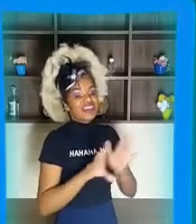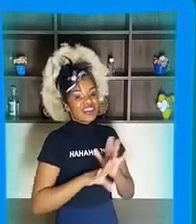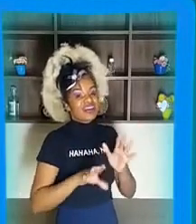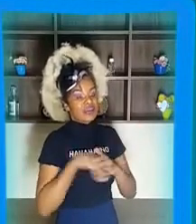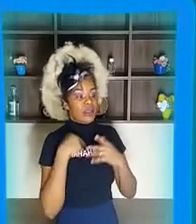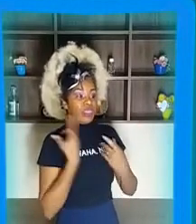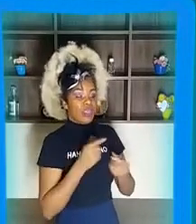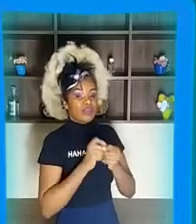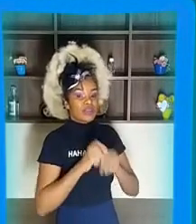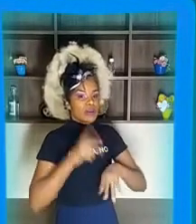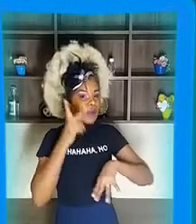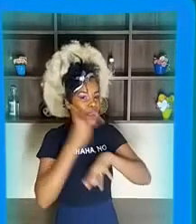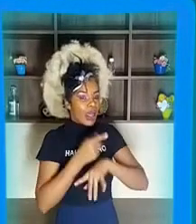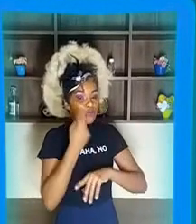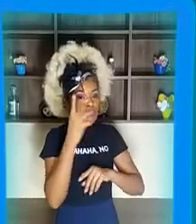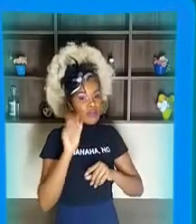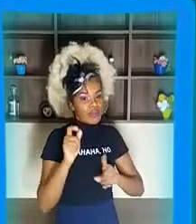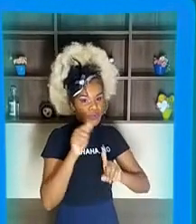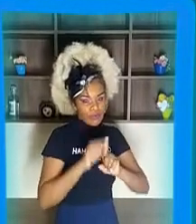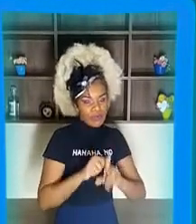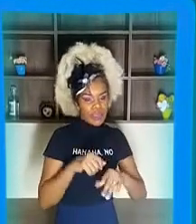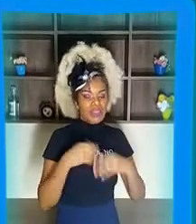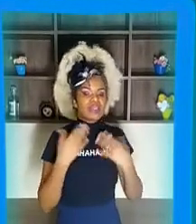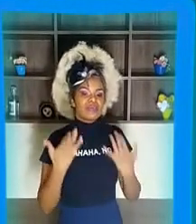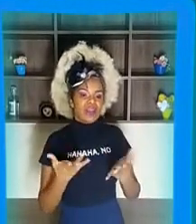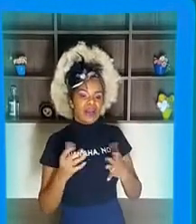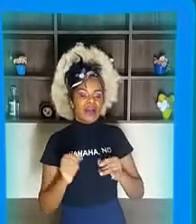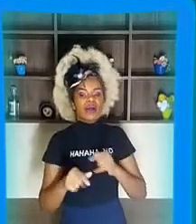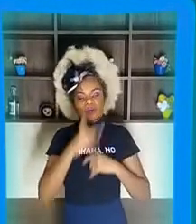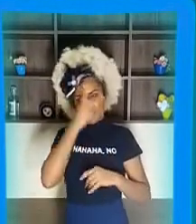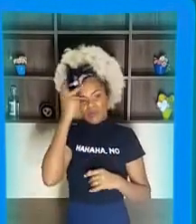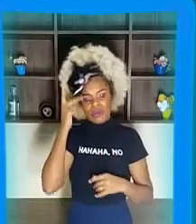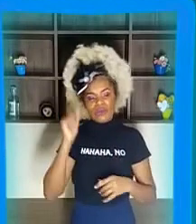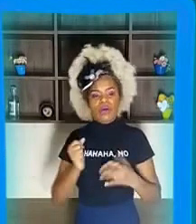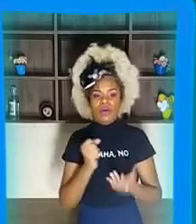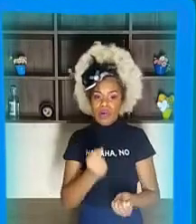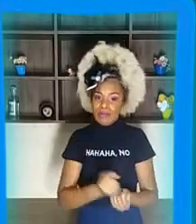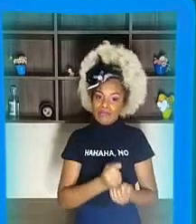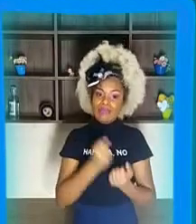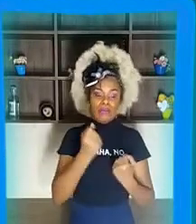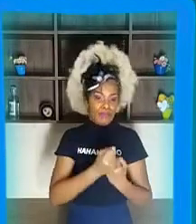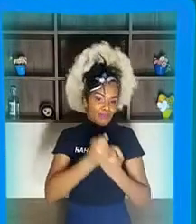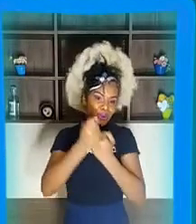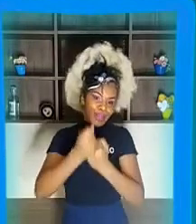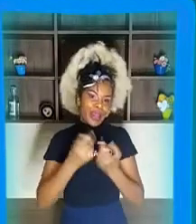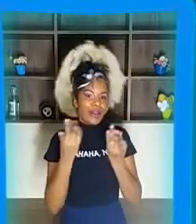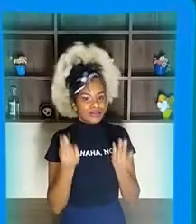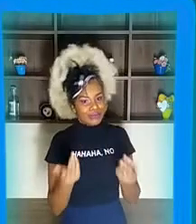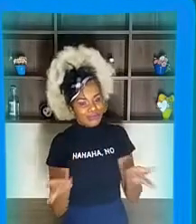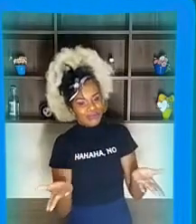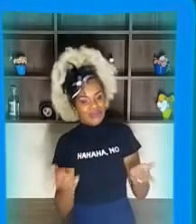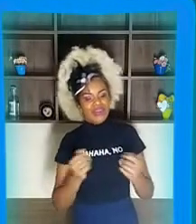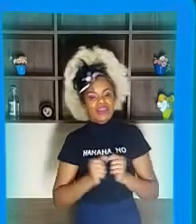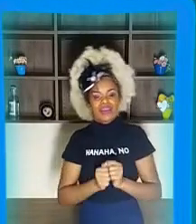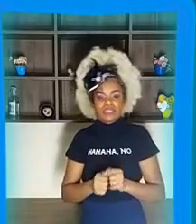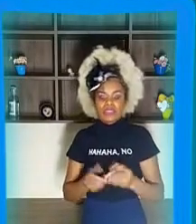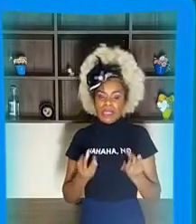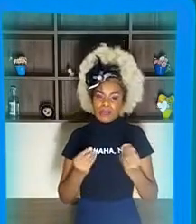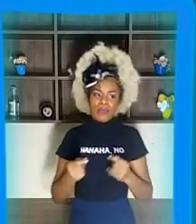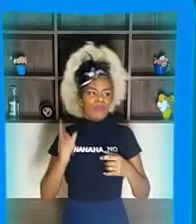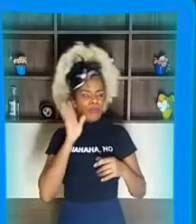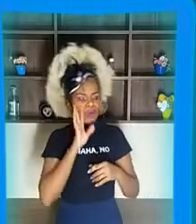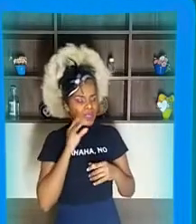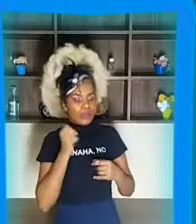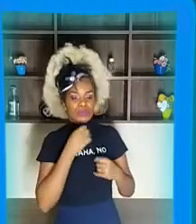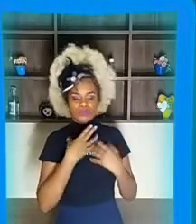uma live mensal para a galera ajudar, né? E, poxa, o pessoal é muito generoso mesmo,